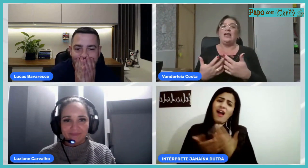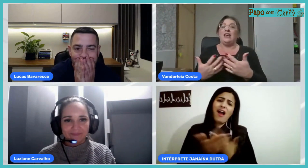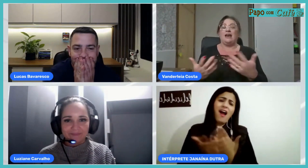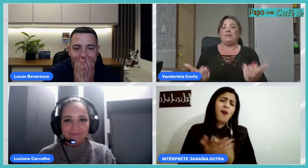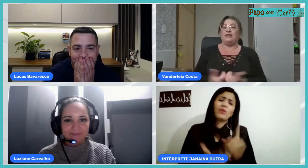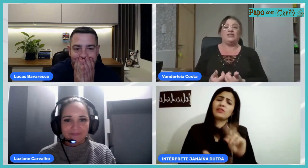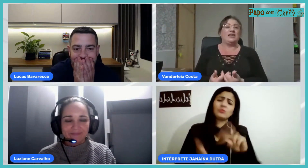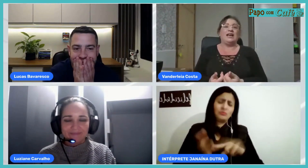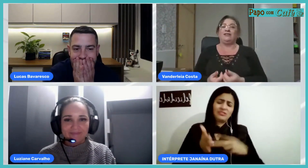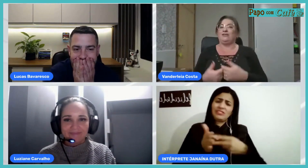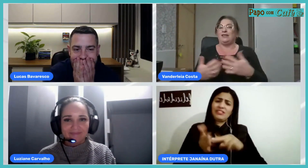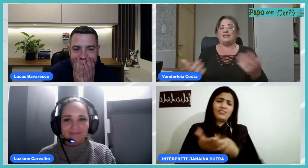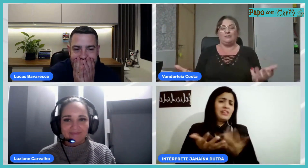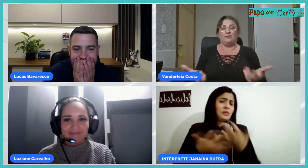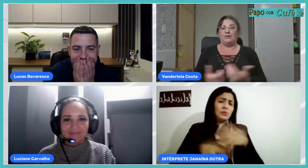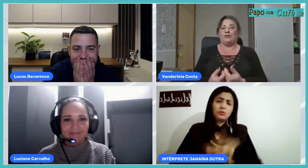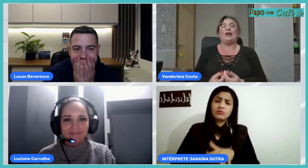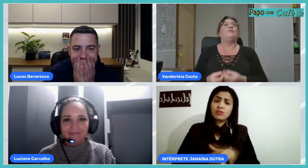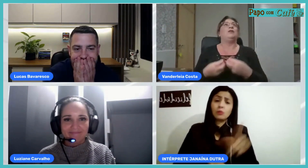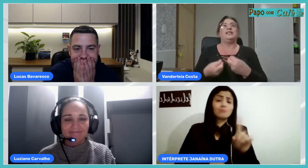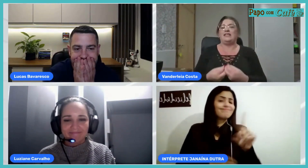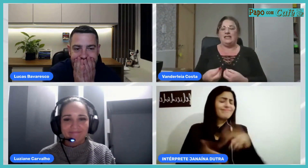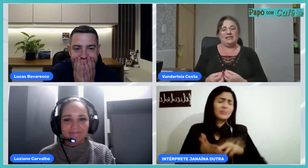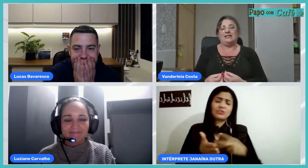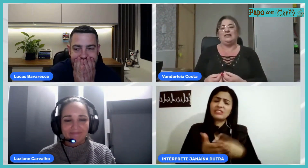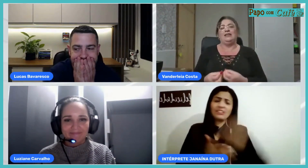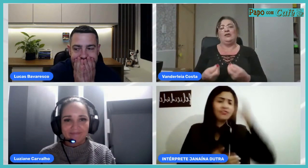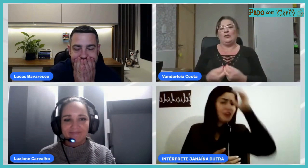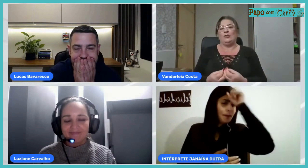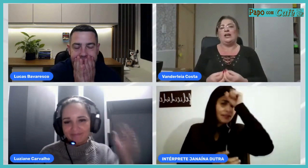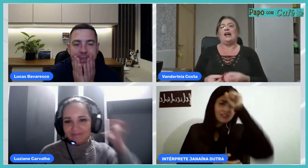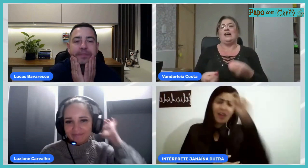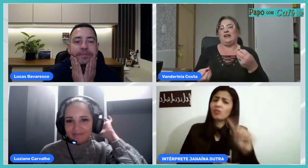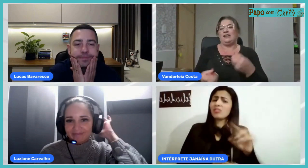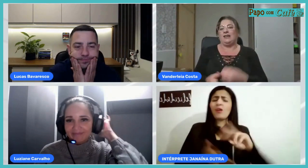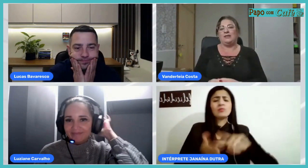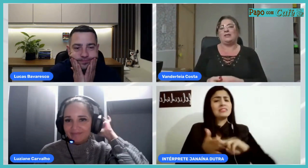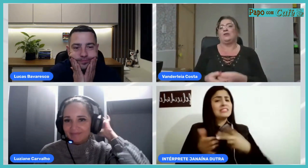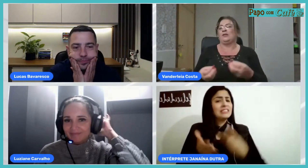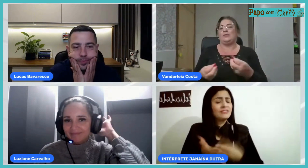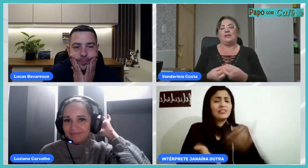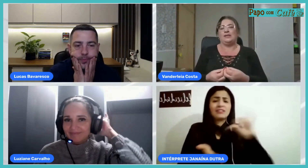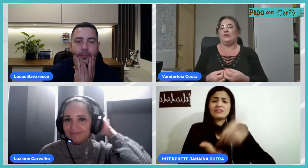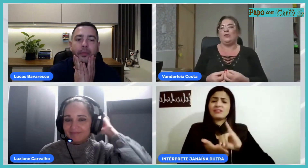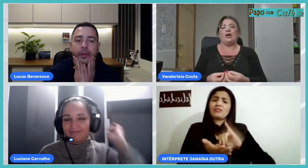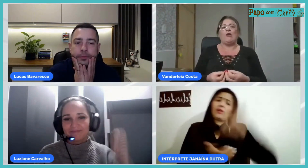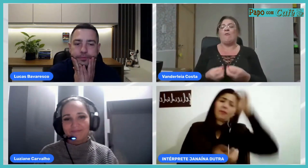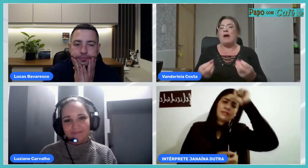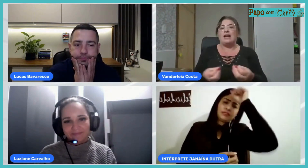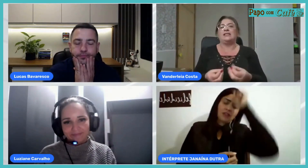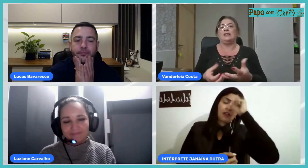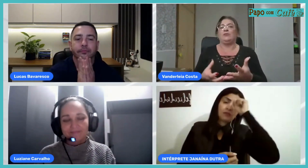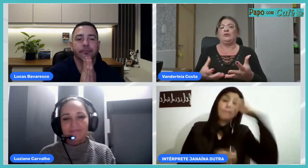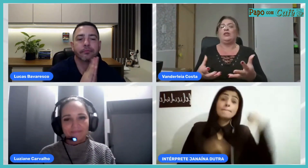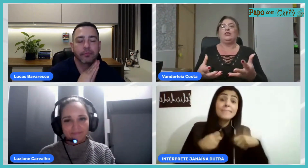não é aprendizado, não é ser profissional. Precisa colocar adaptações, precisa colocar o máximo